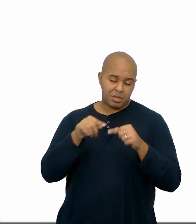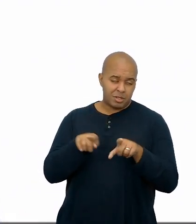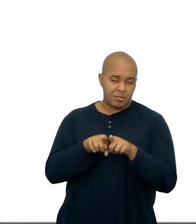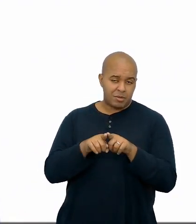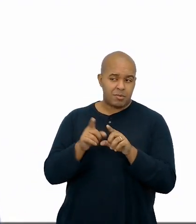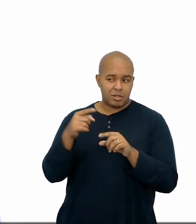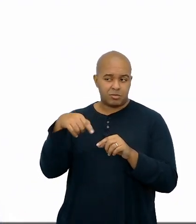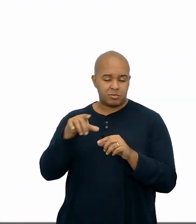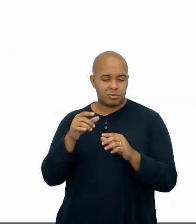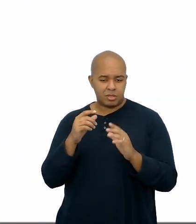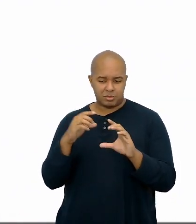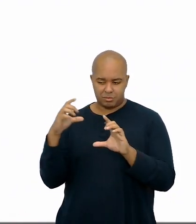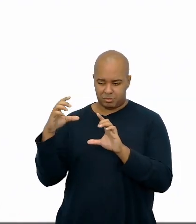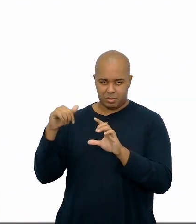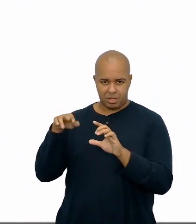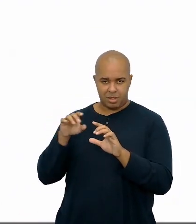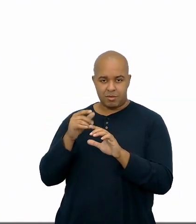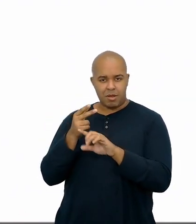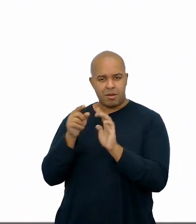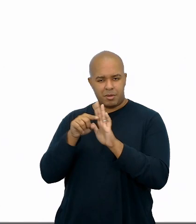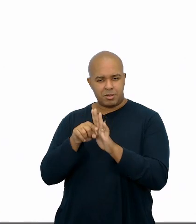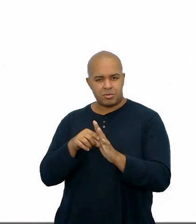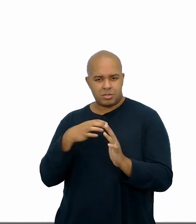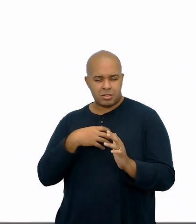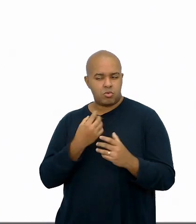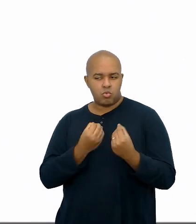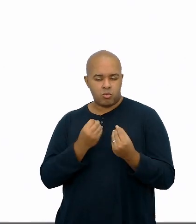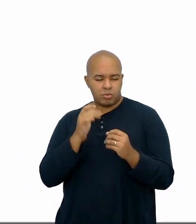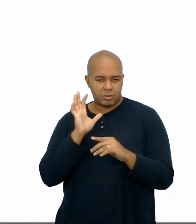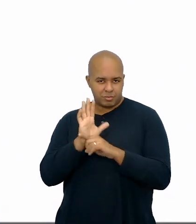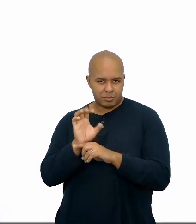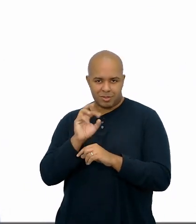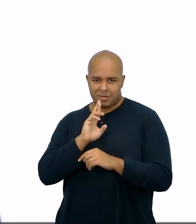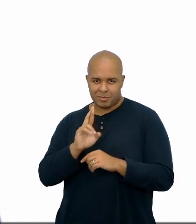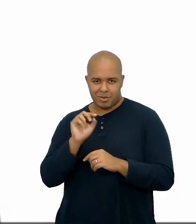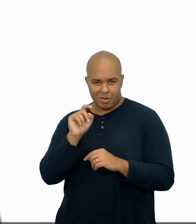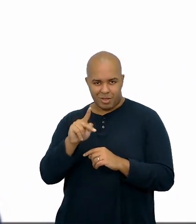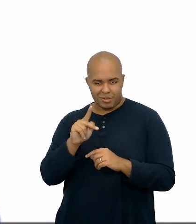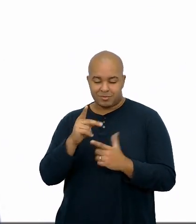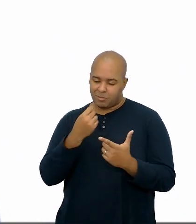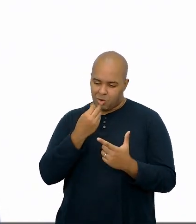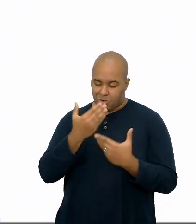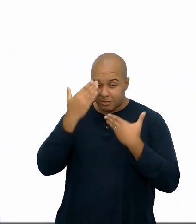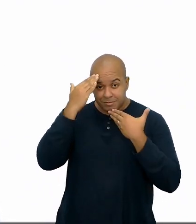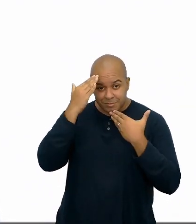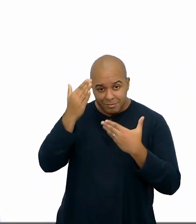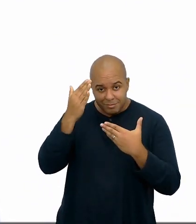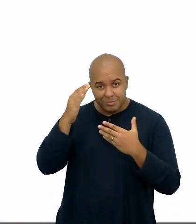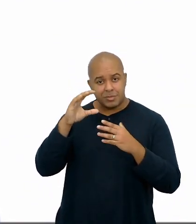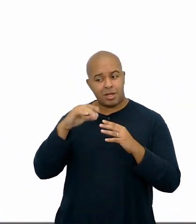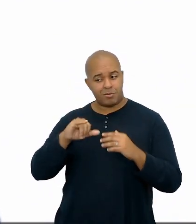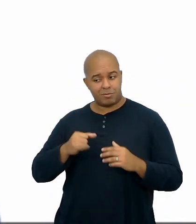também para nós, também aí na pesquisa, é uma forma também de vocês estarem colocando. Bom, gente, agradeço a